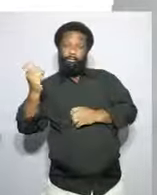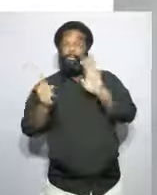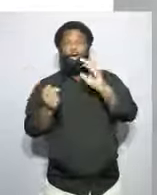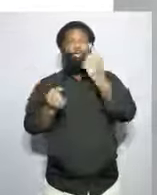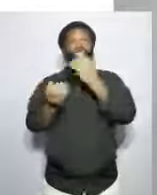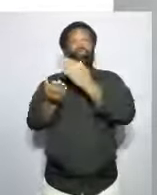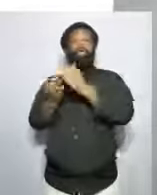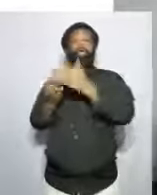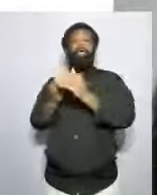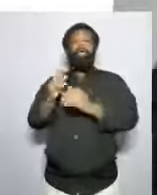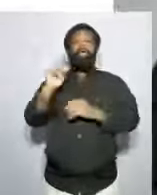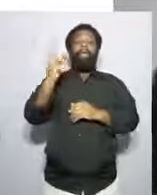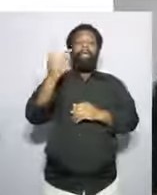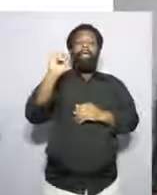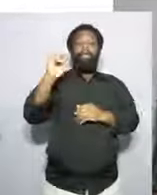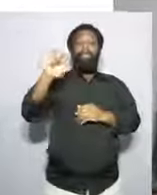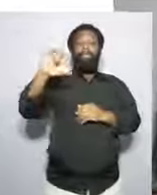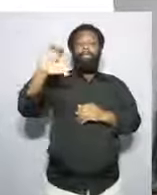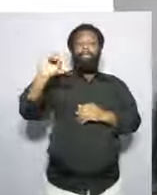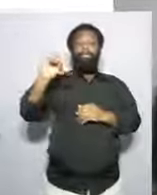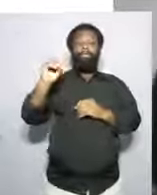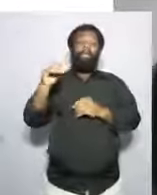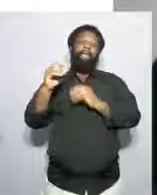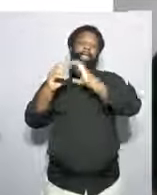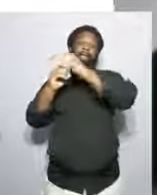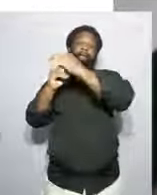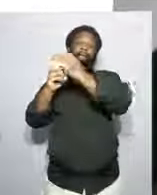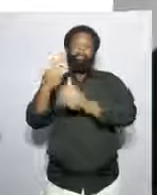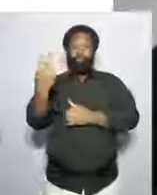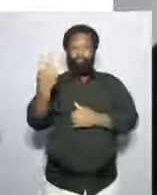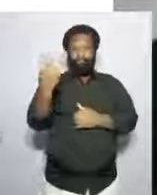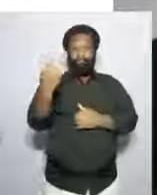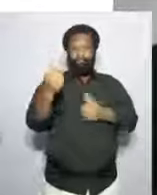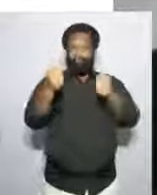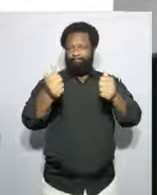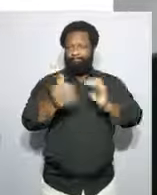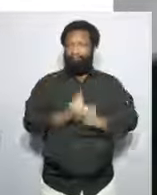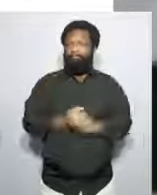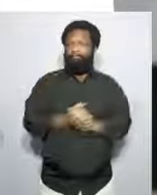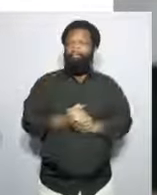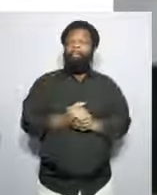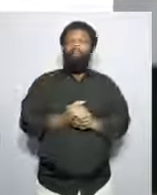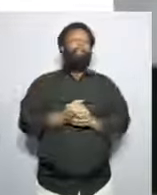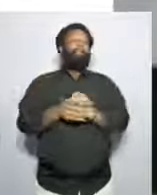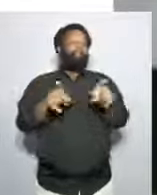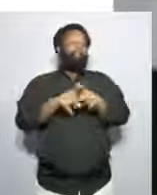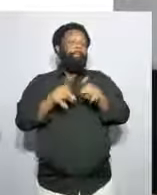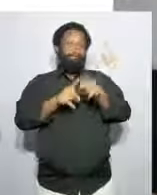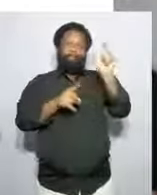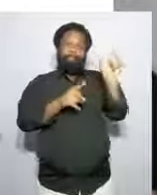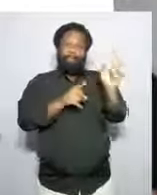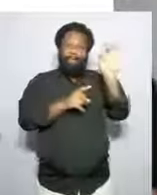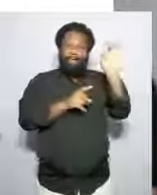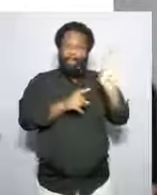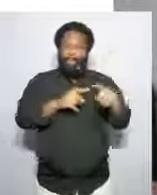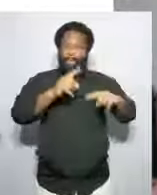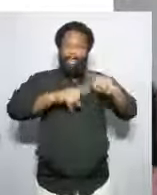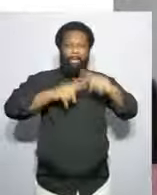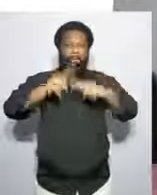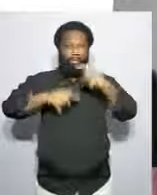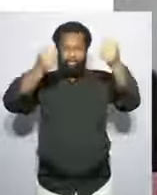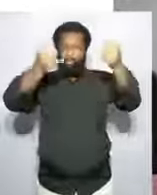dois elétrons na camada de valência. Combinado? Pessoal, esses elementos que eu acabei